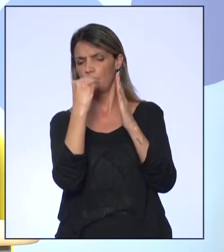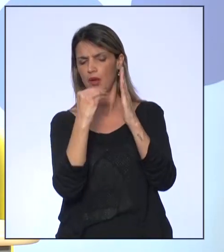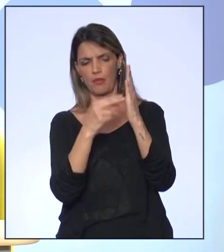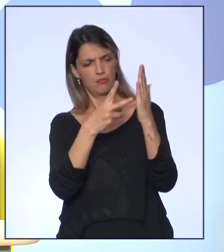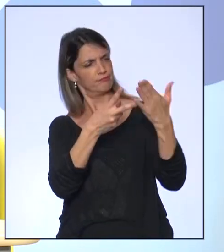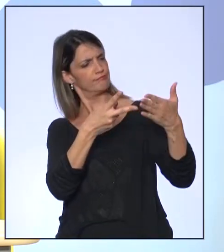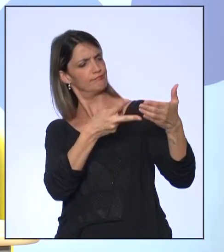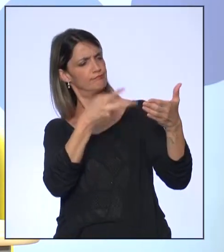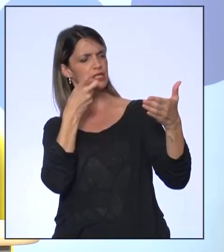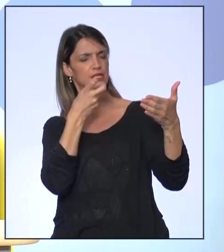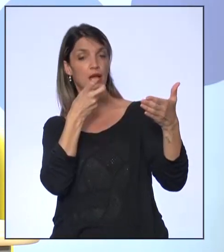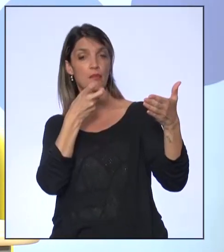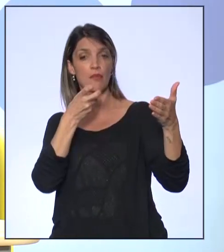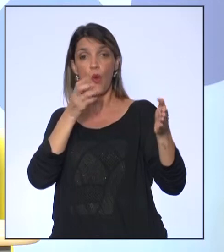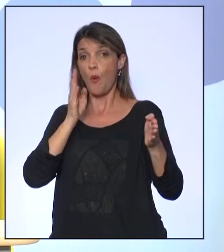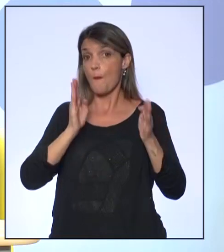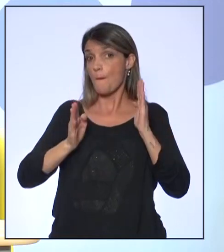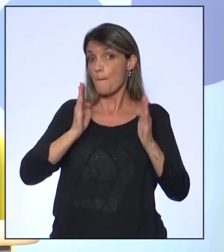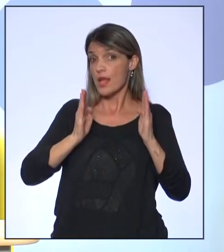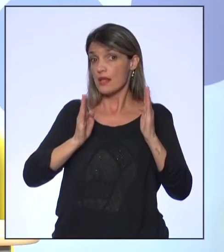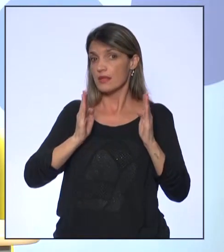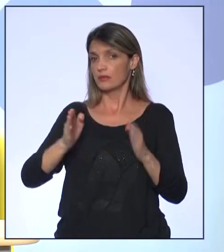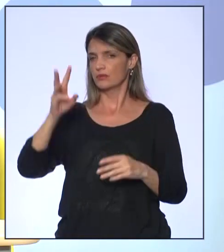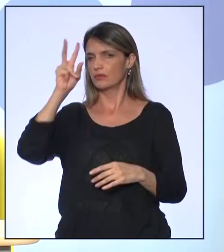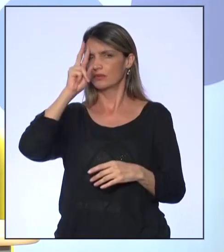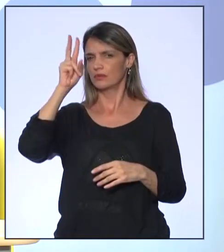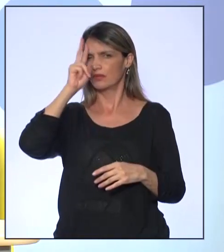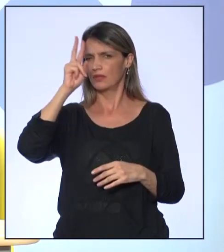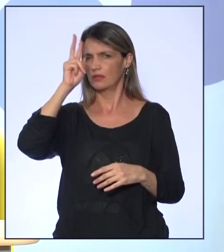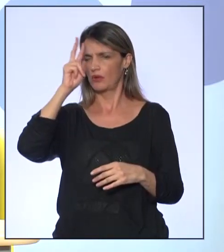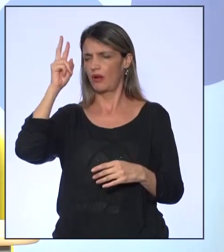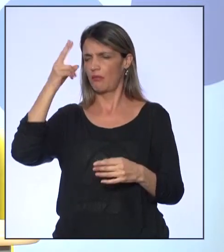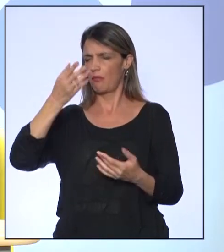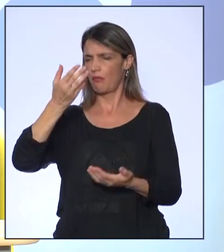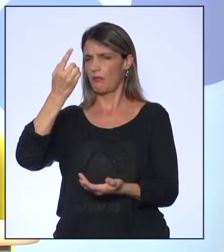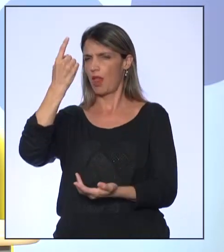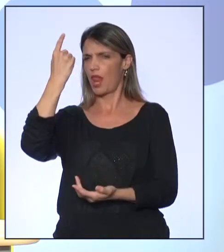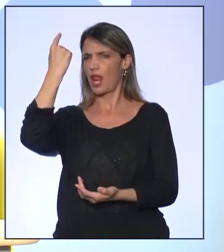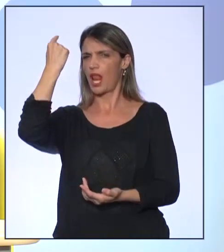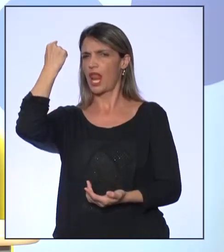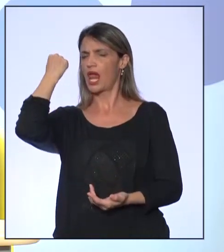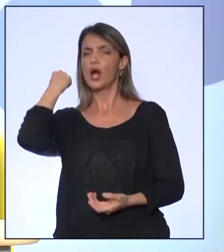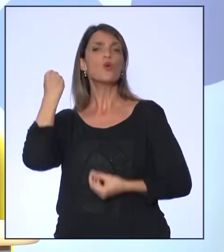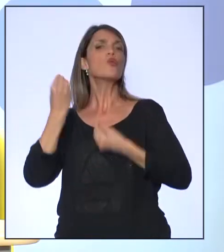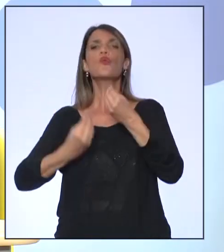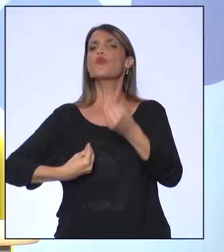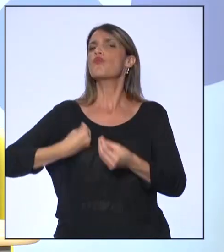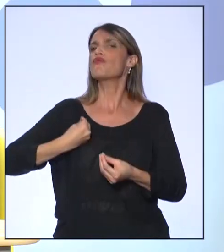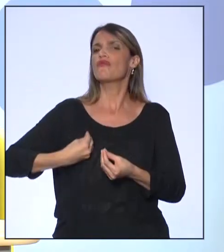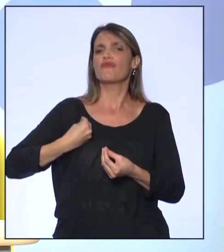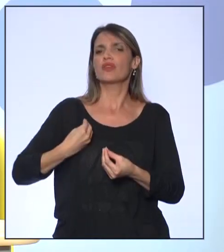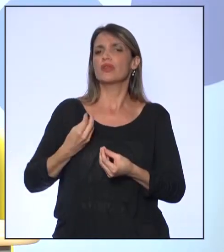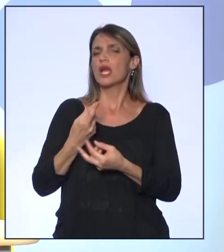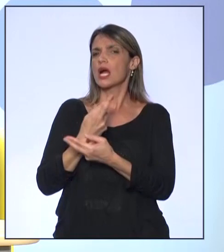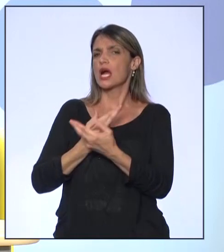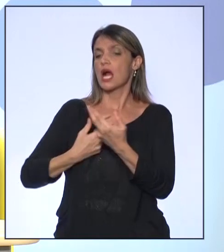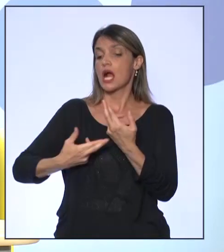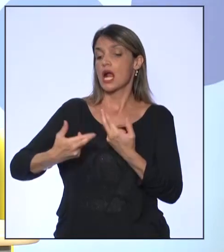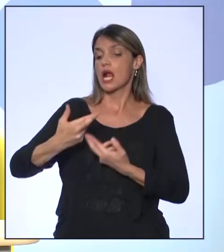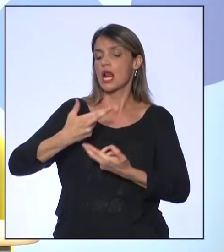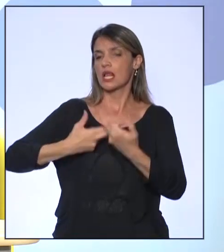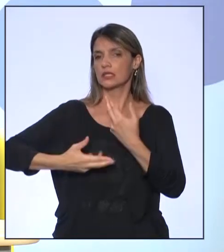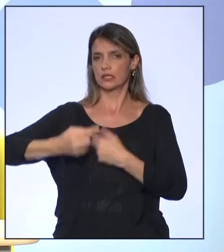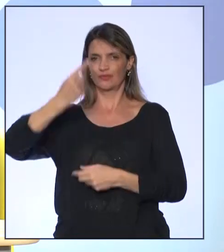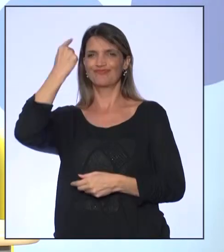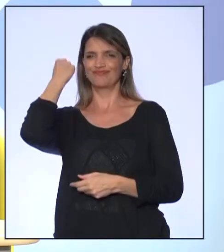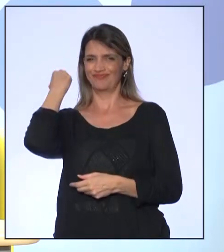identificar, inclusive, o período histórico dela e como as pessoas viviam, como elas se relacionavam naquele determinado momento.